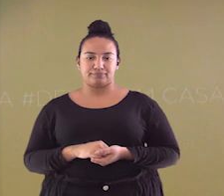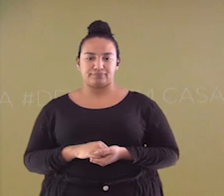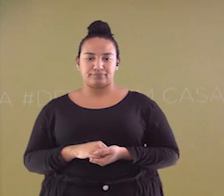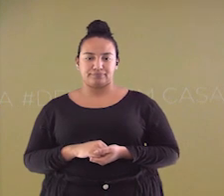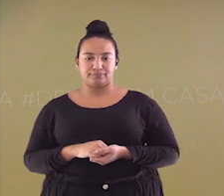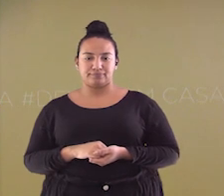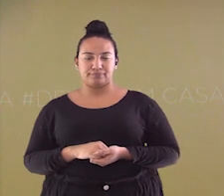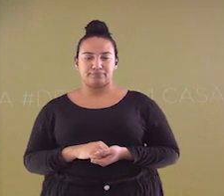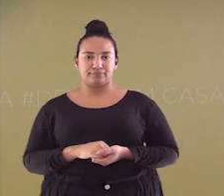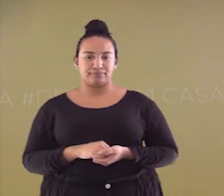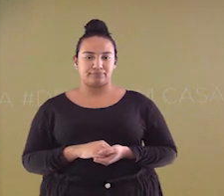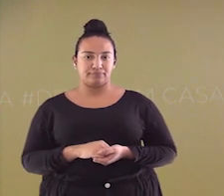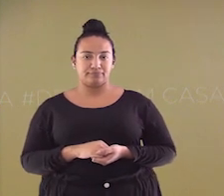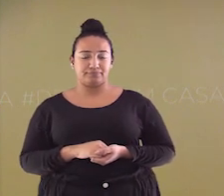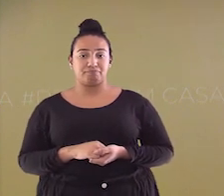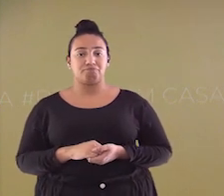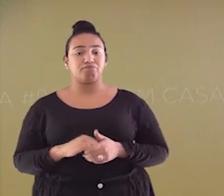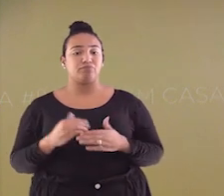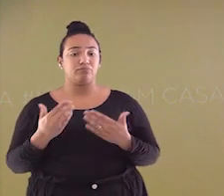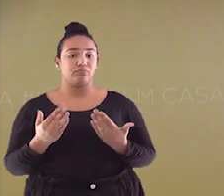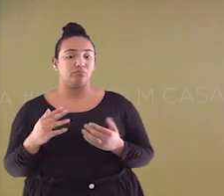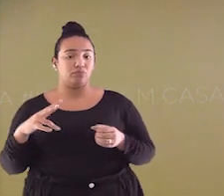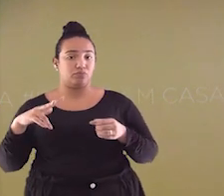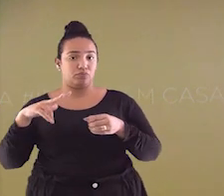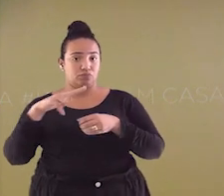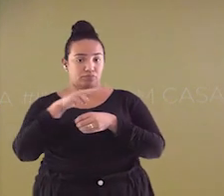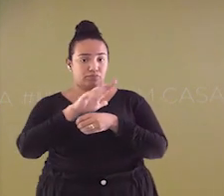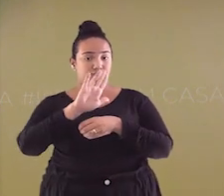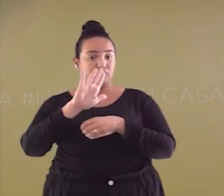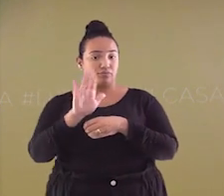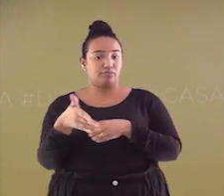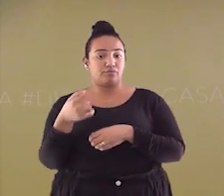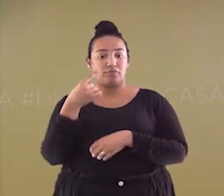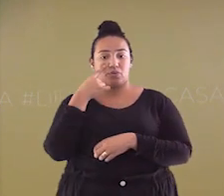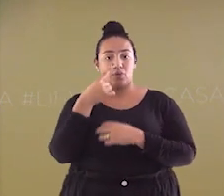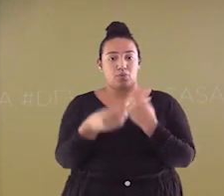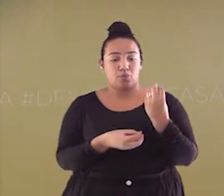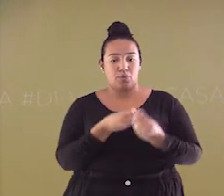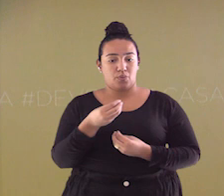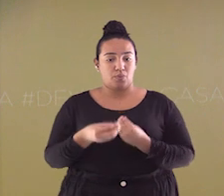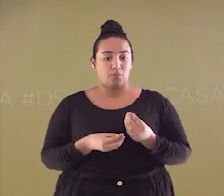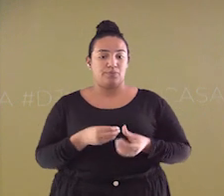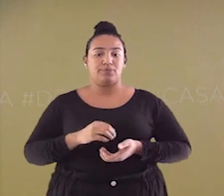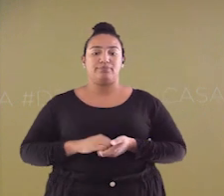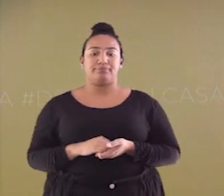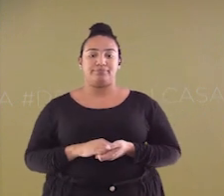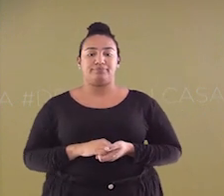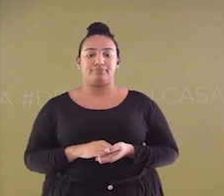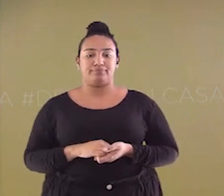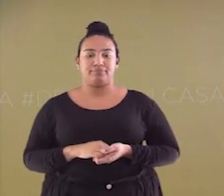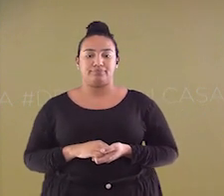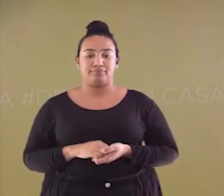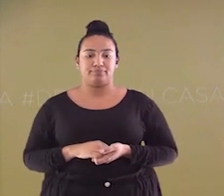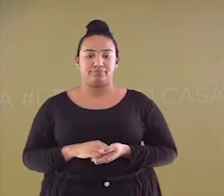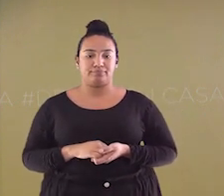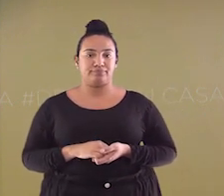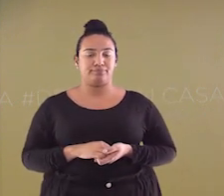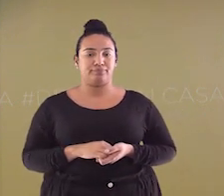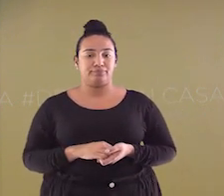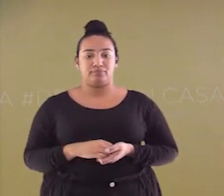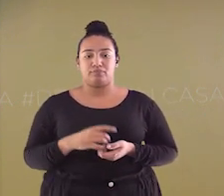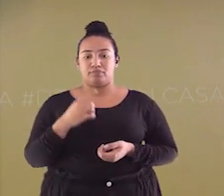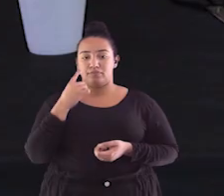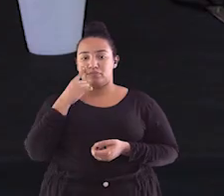Cortando. A partir do momento que eu cortei, eu vou ter essa parte de baixo aqui, tenho a parte de baixo, e vou colocar